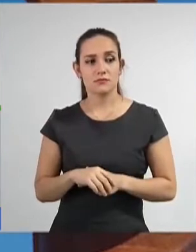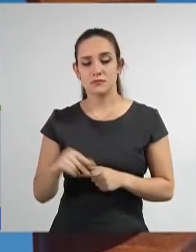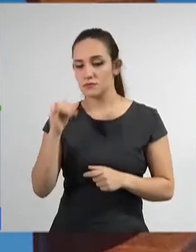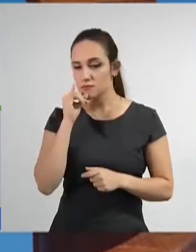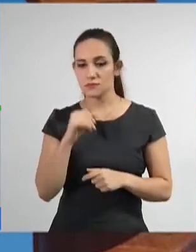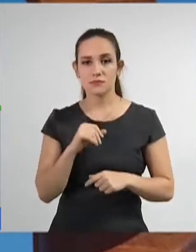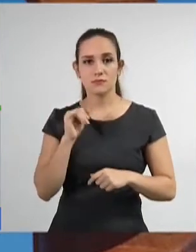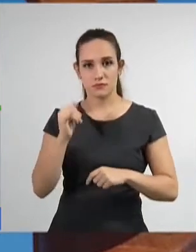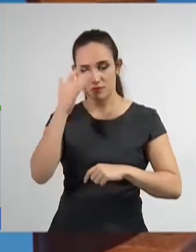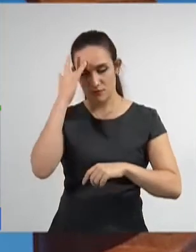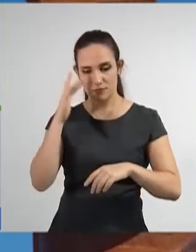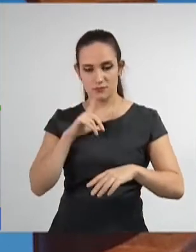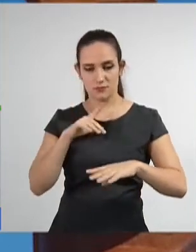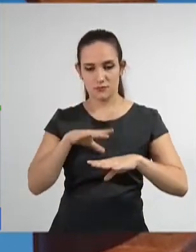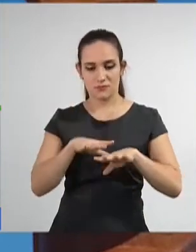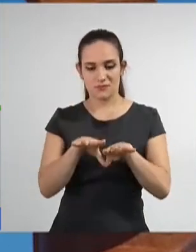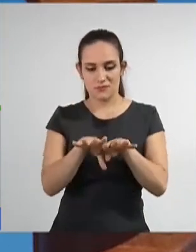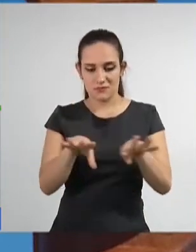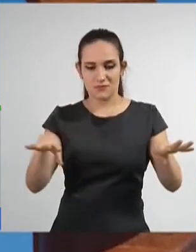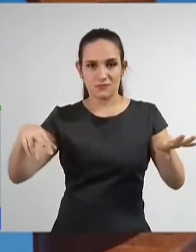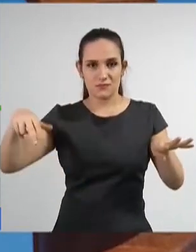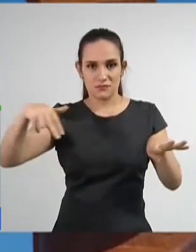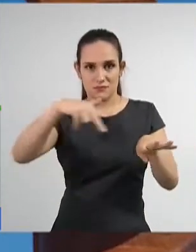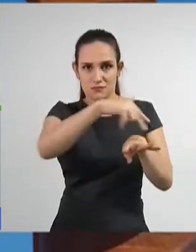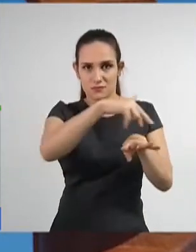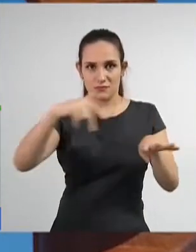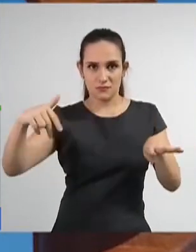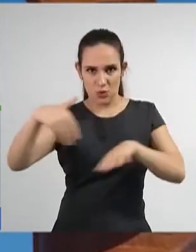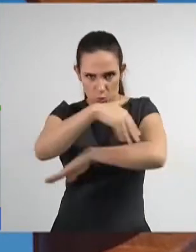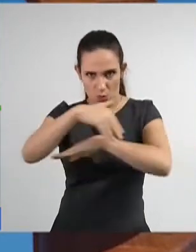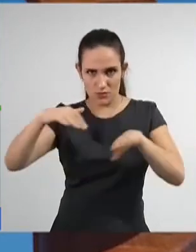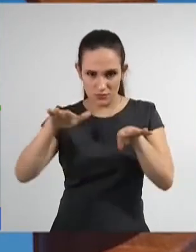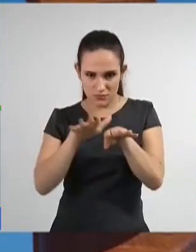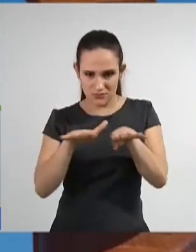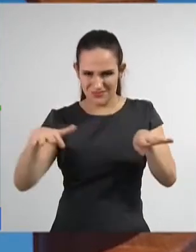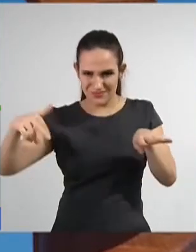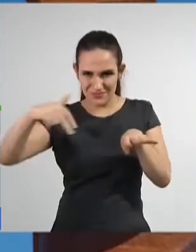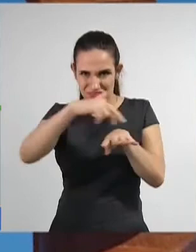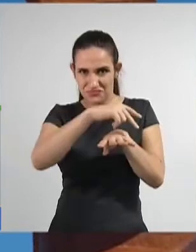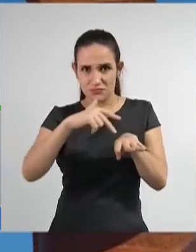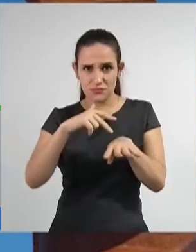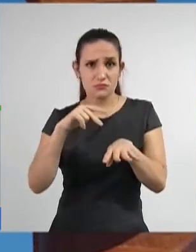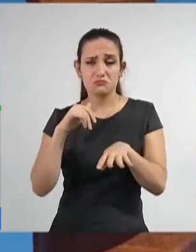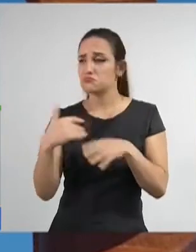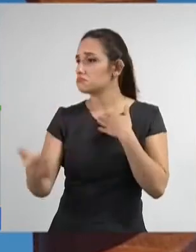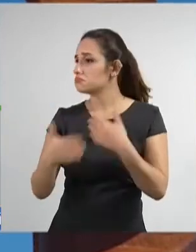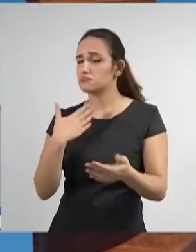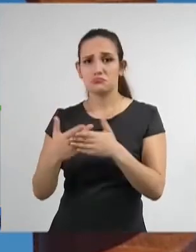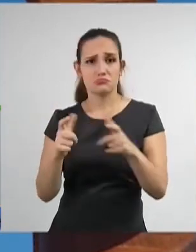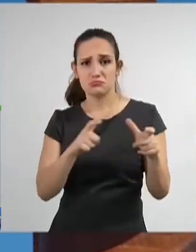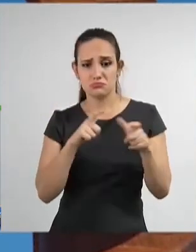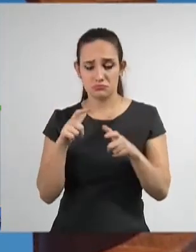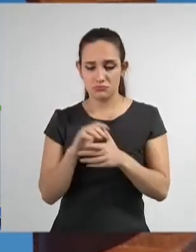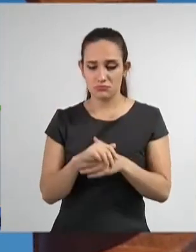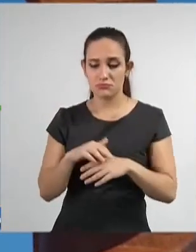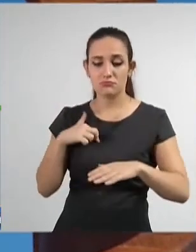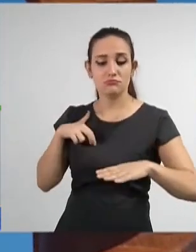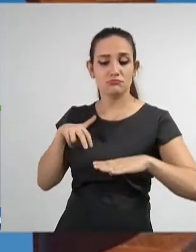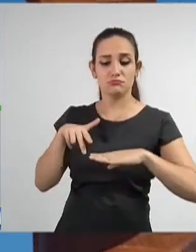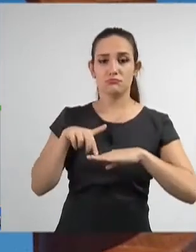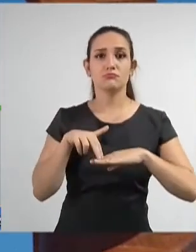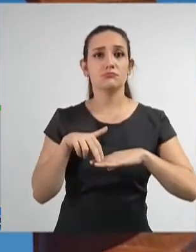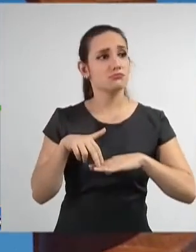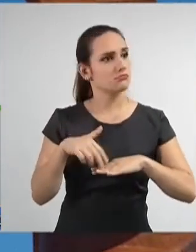cidadão pisou na faixa de pedestre, não importa onde ele esteja, ele pisou na faixa de pedestre, os veículos